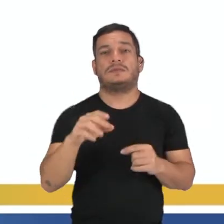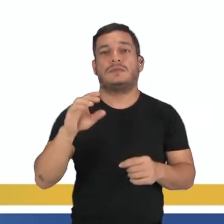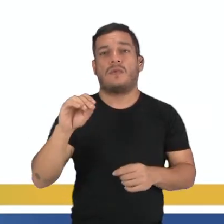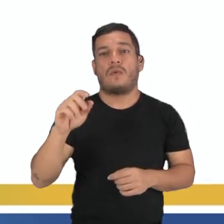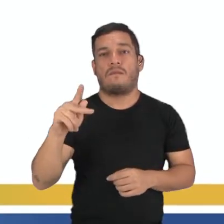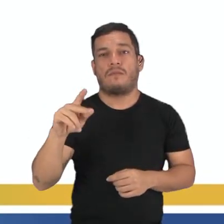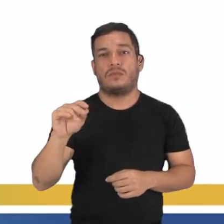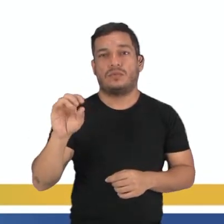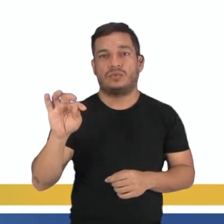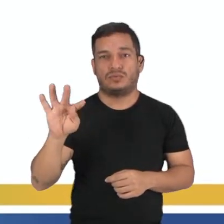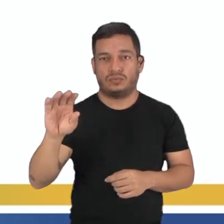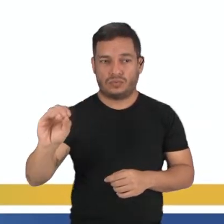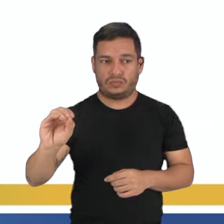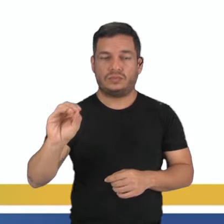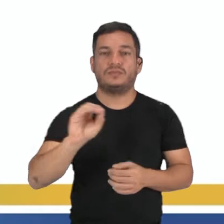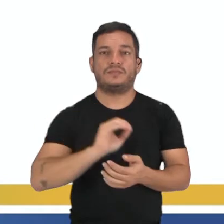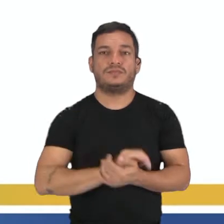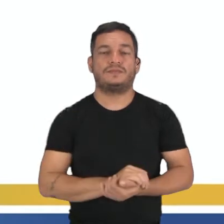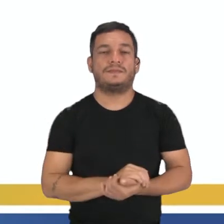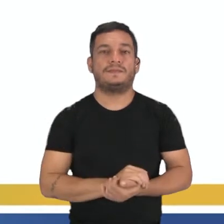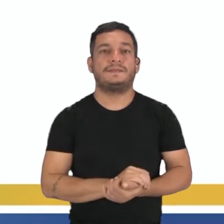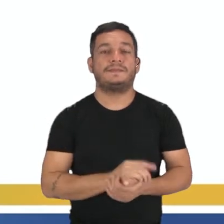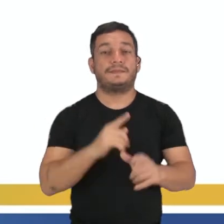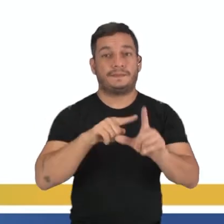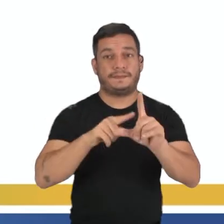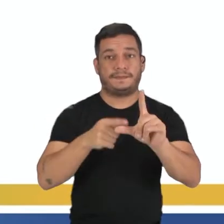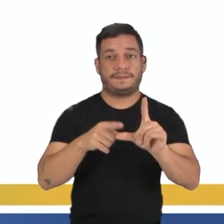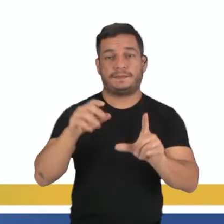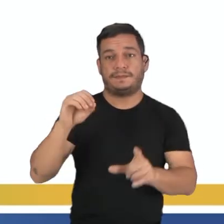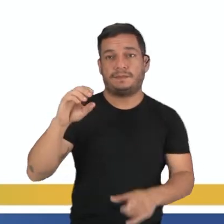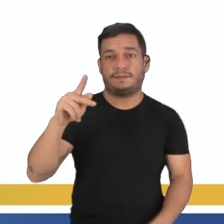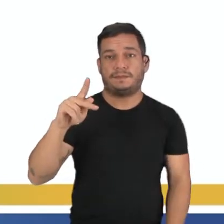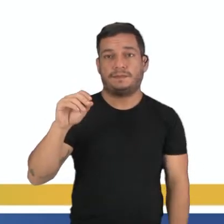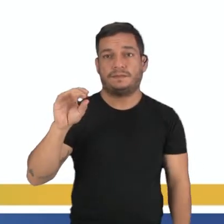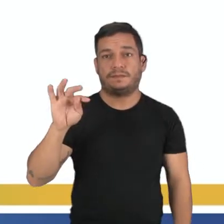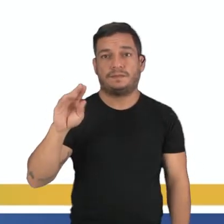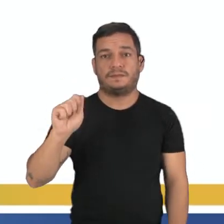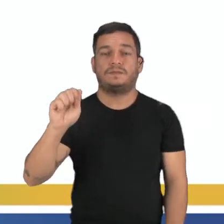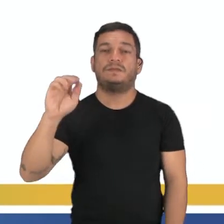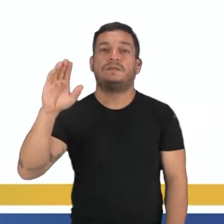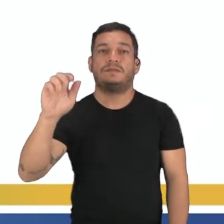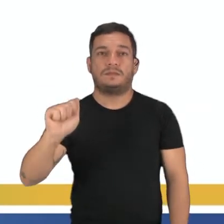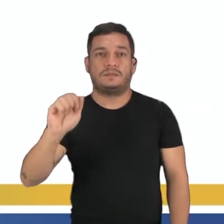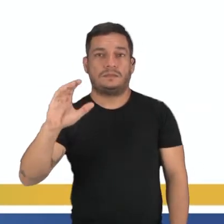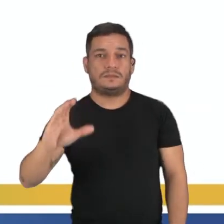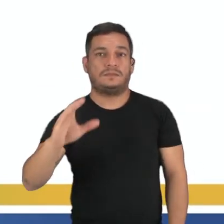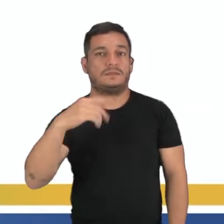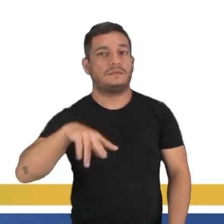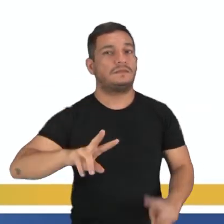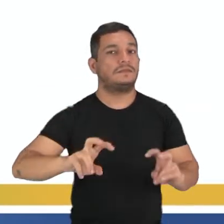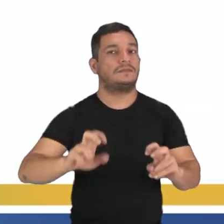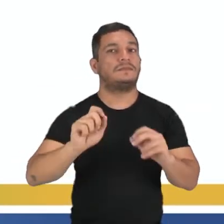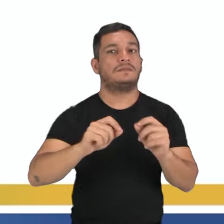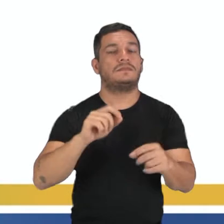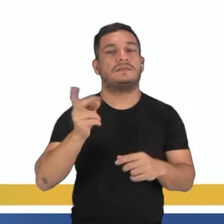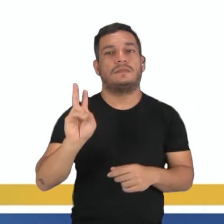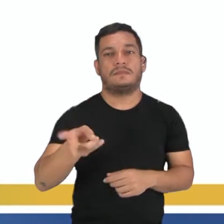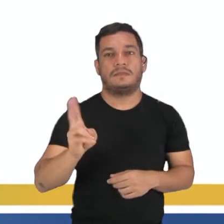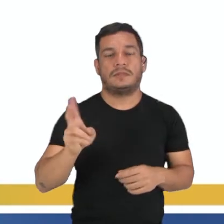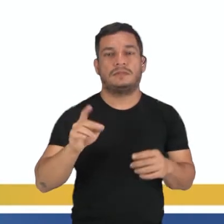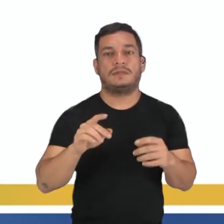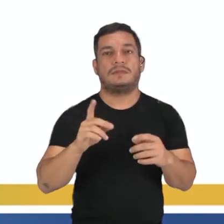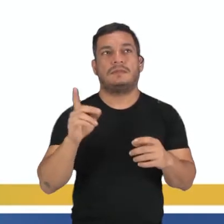pelo vértice. Muito bem. Os ângulos opostos pelo vértice, que são A e C, observem aí, gente, que eles têm a